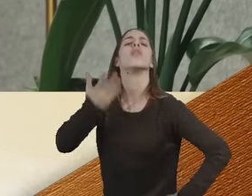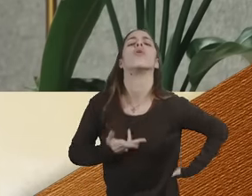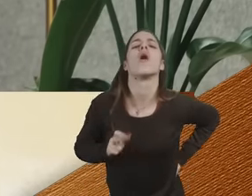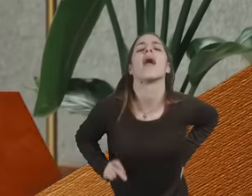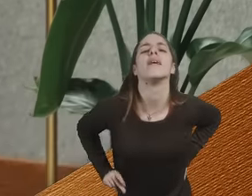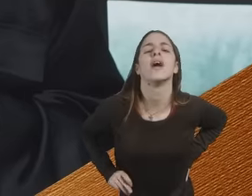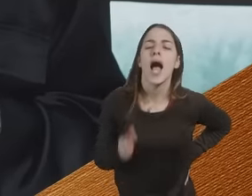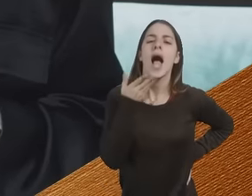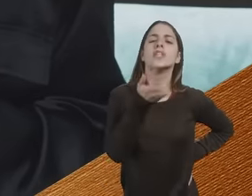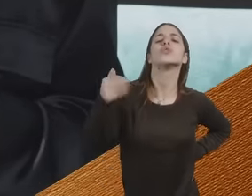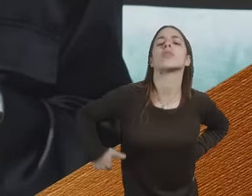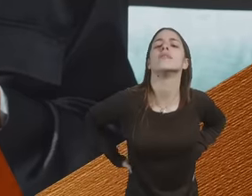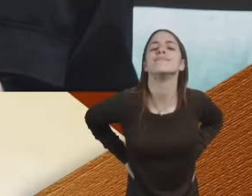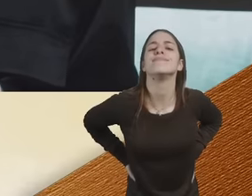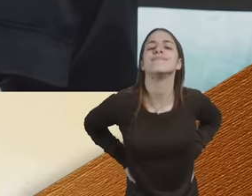Ajude-me.